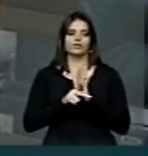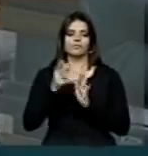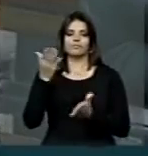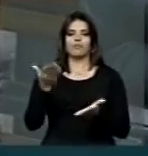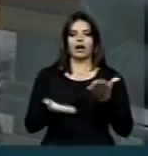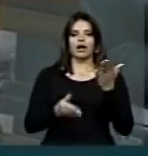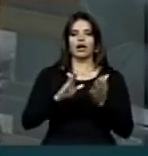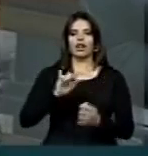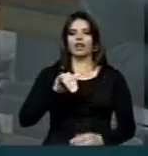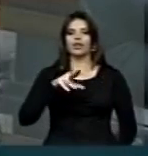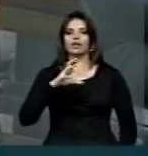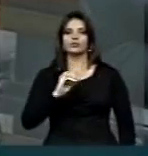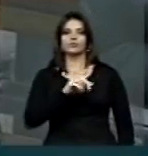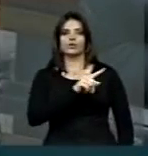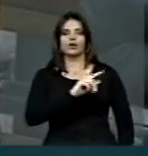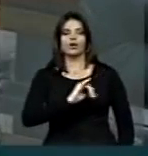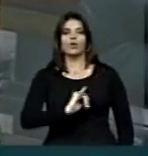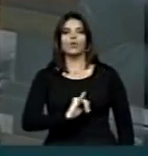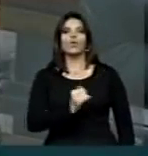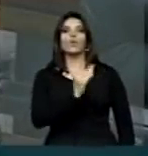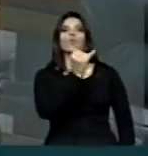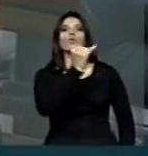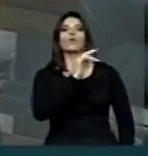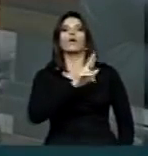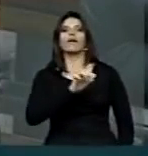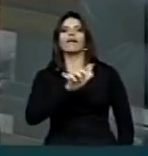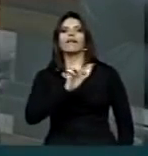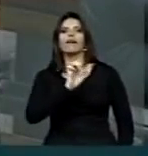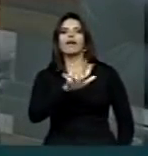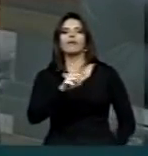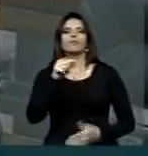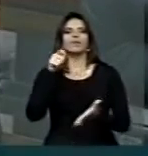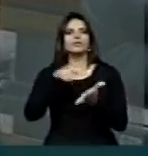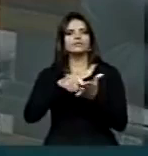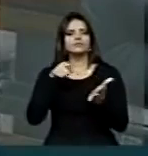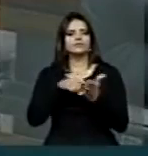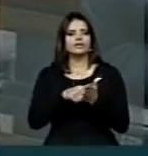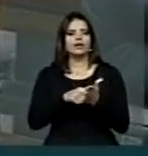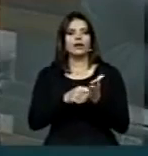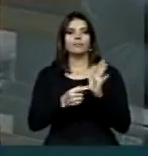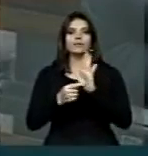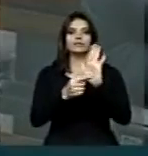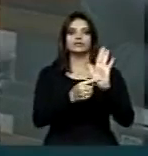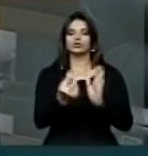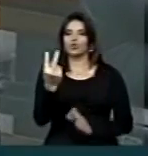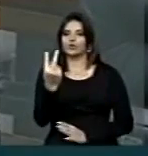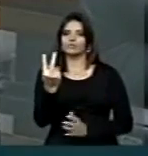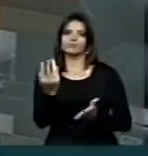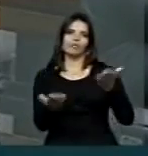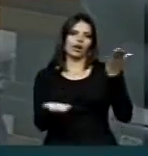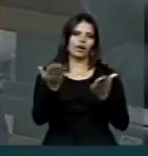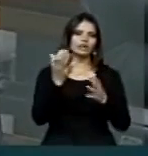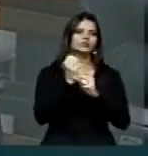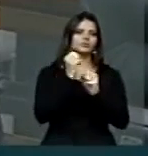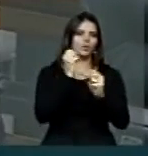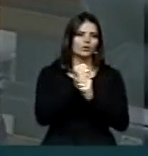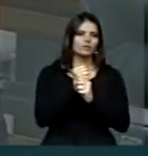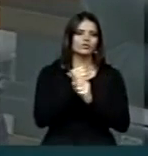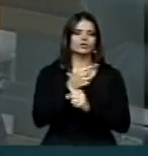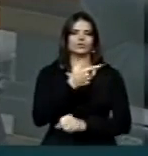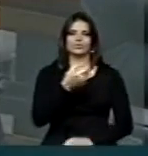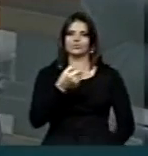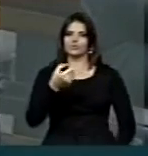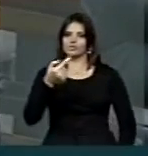ao lucro real da exigência de apresentar dois balanços em 2007 esta